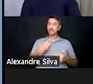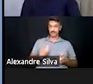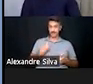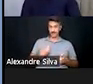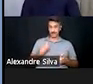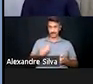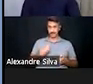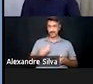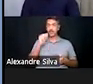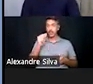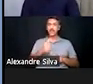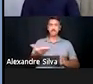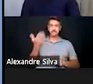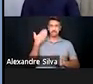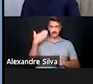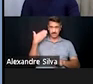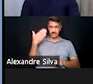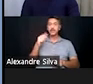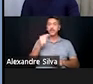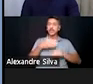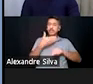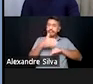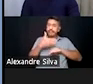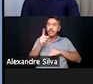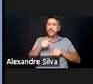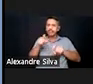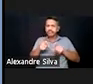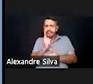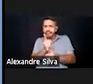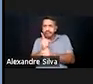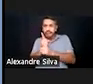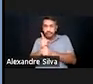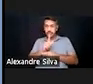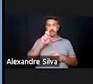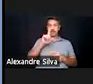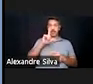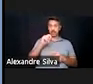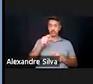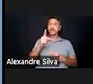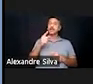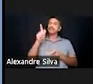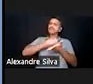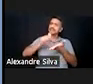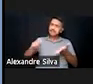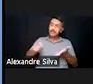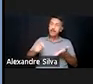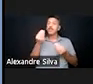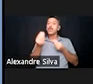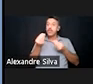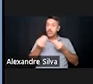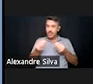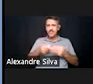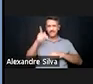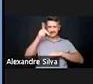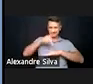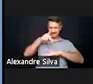do que é o passado geológico, e que se escreve através das rochas e através dos